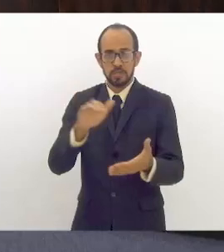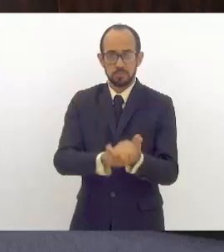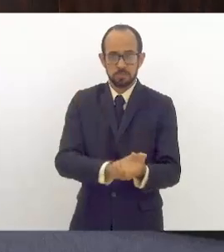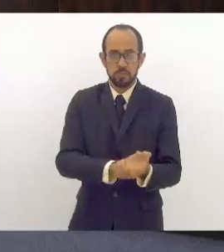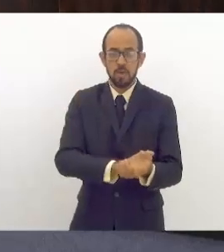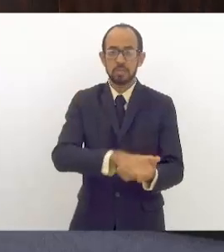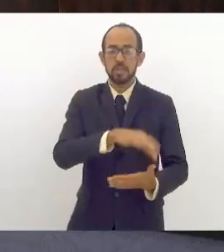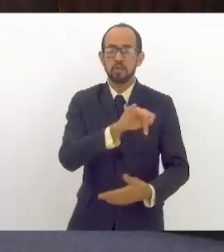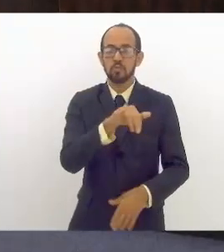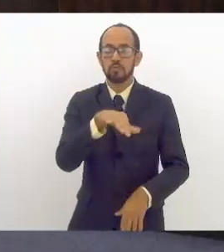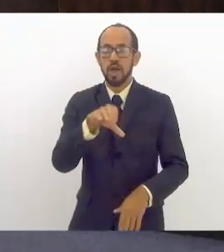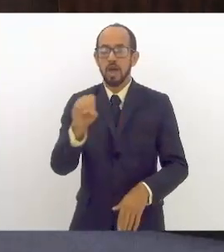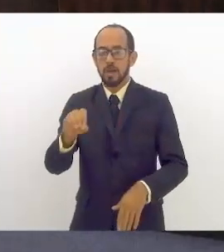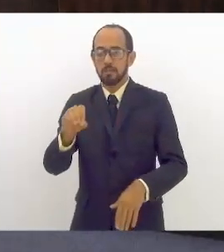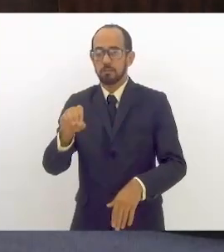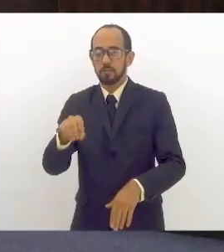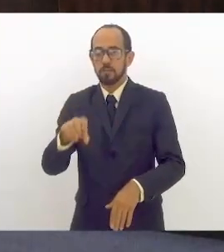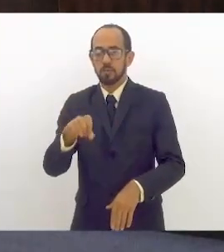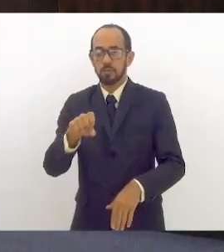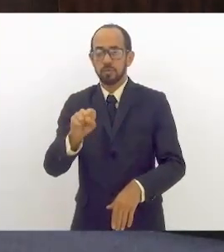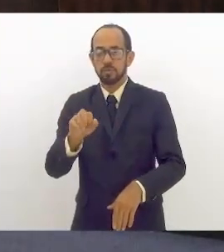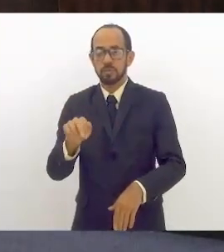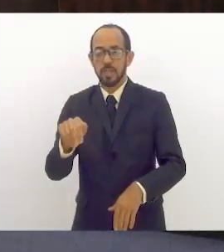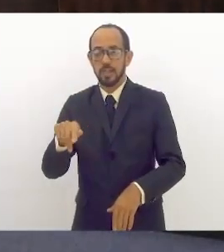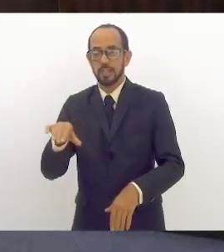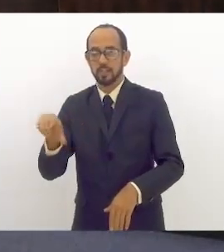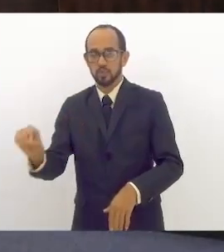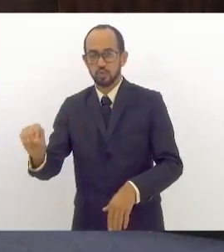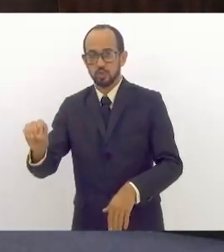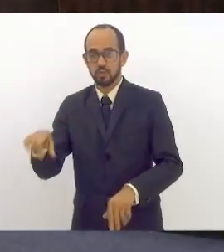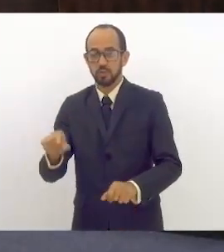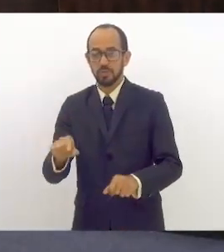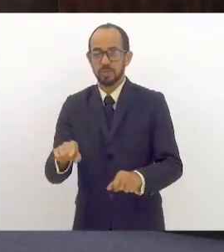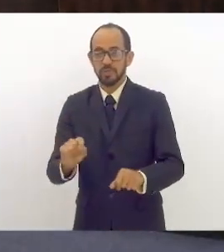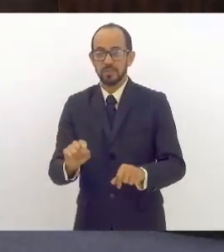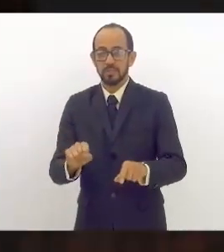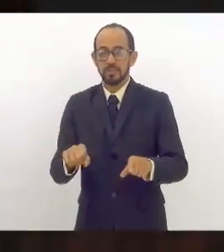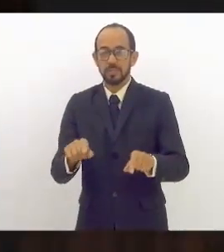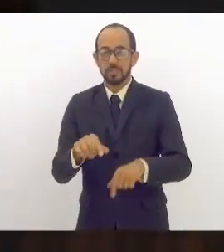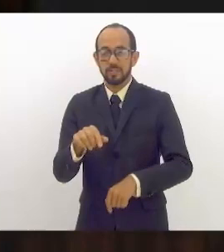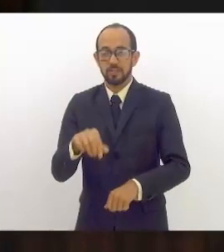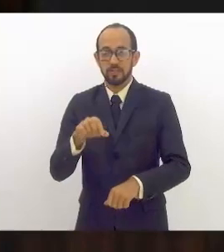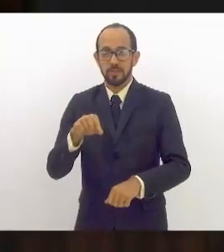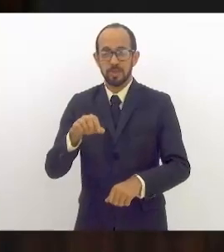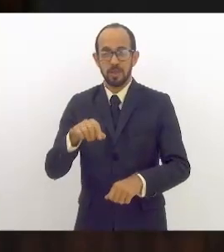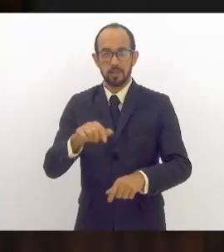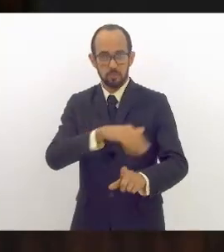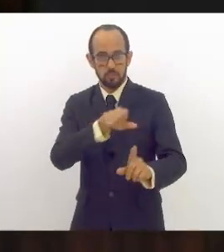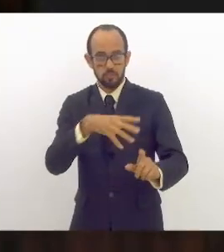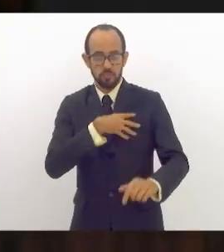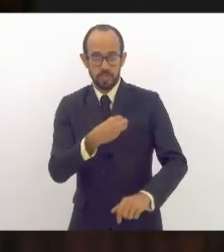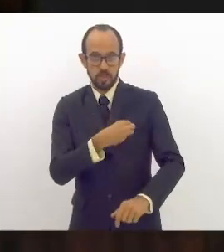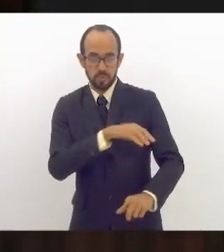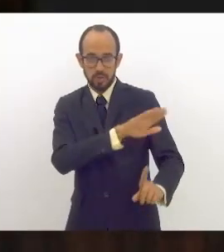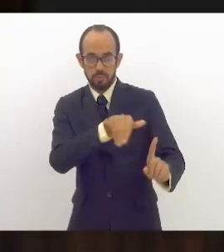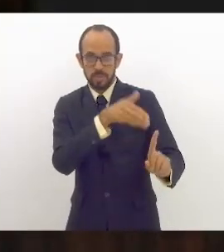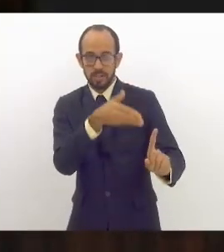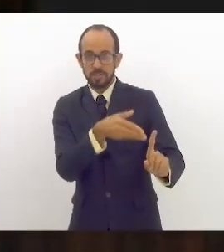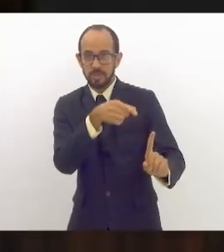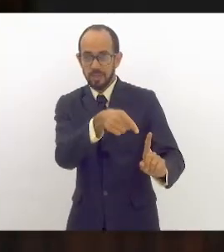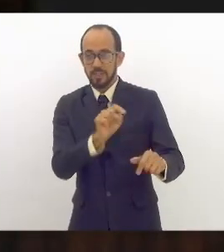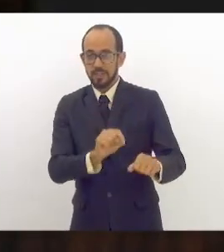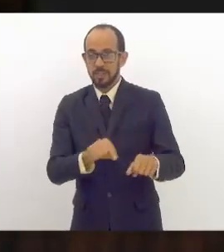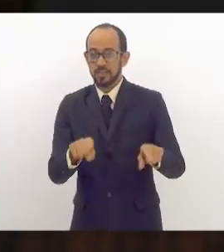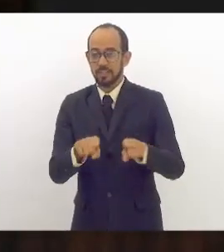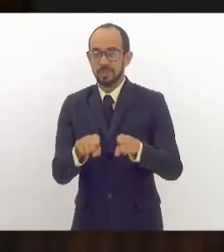Fábio Queiroz de Sérgio Queiroz Filho do homenageado de Bernardo Queiroz Filho de homenageada de Paulo falando